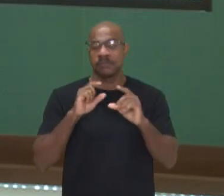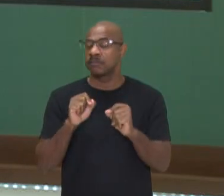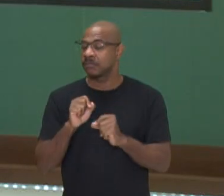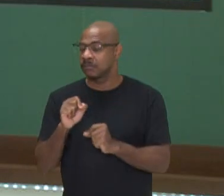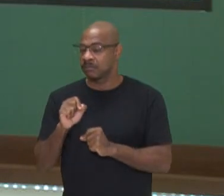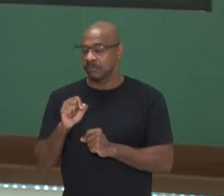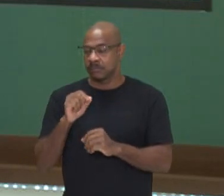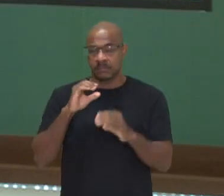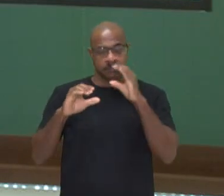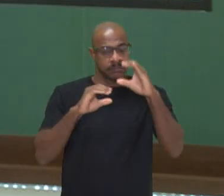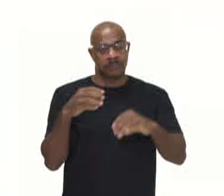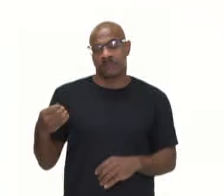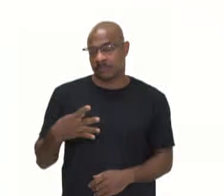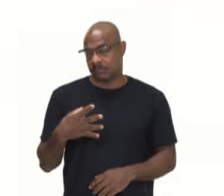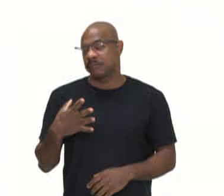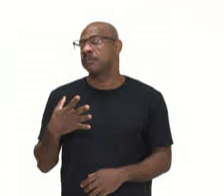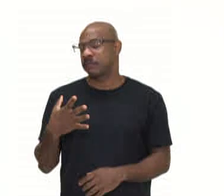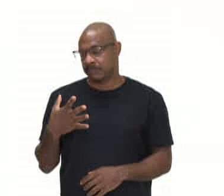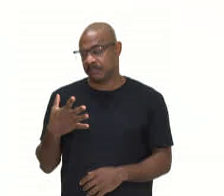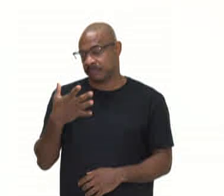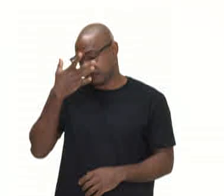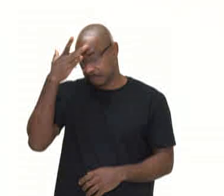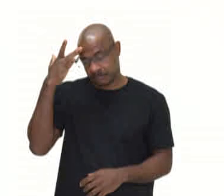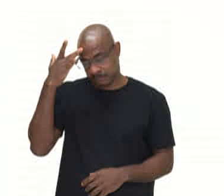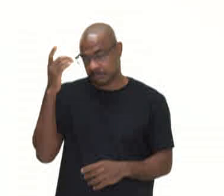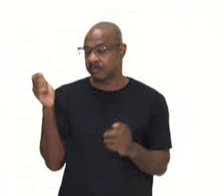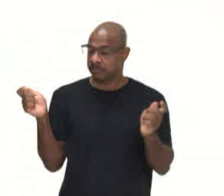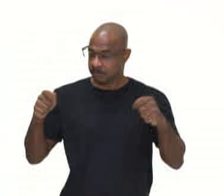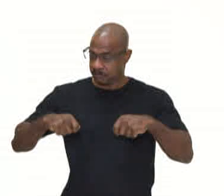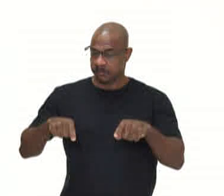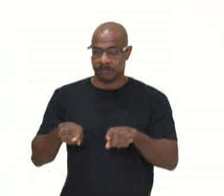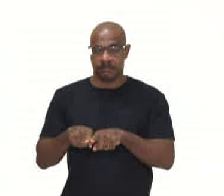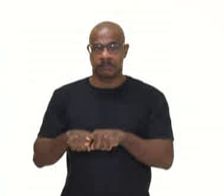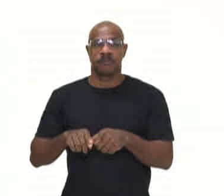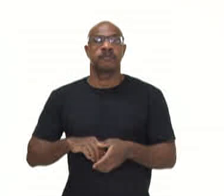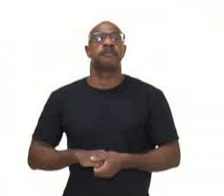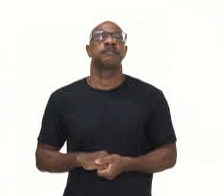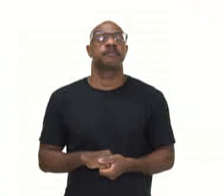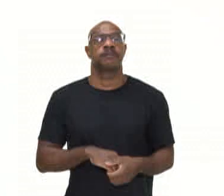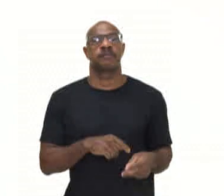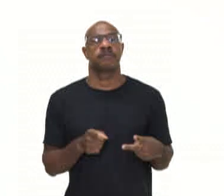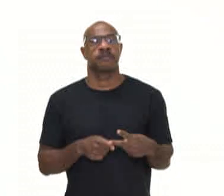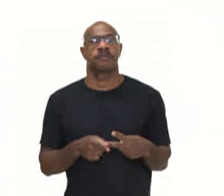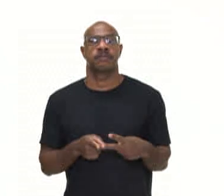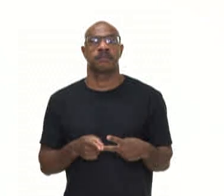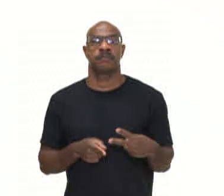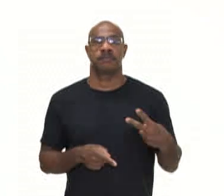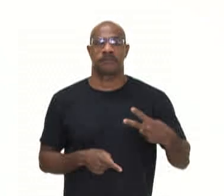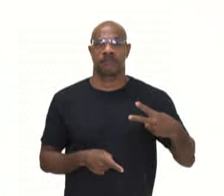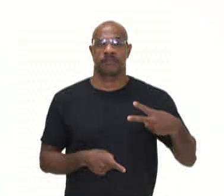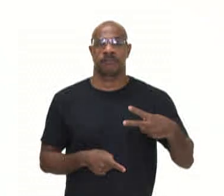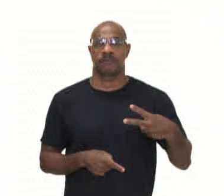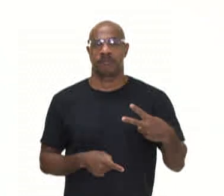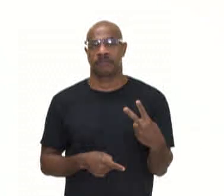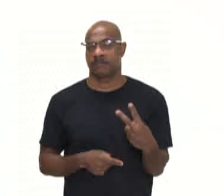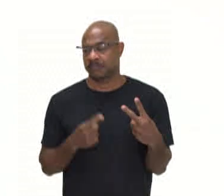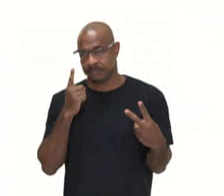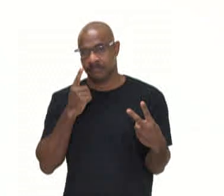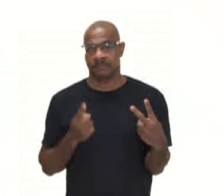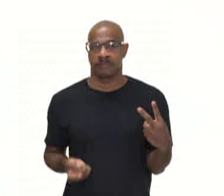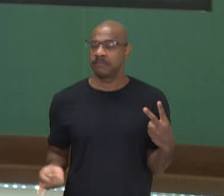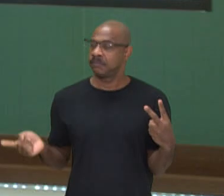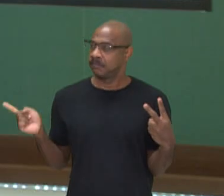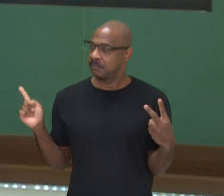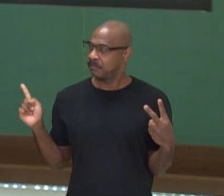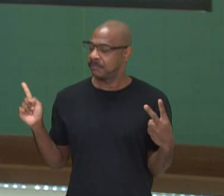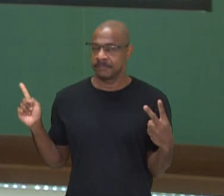pessoas. Number 2. O pronome it está se referindo a learning a new language. O Lzinho